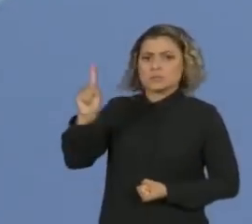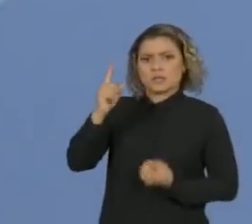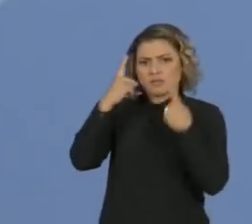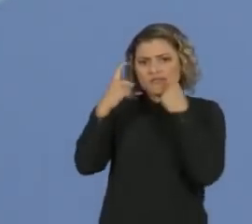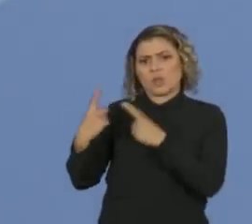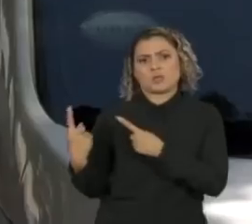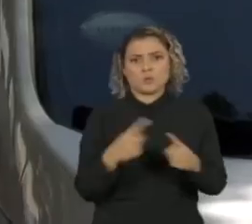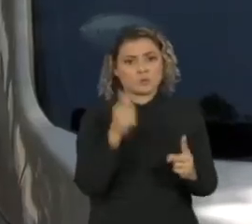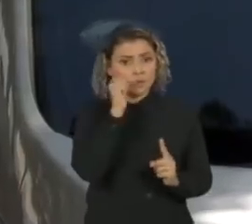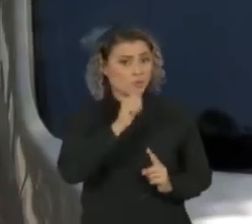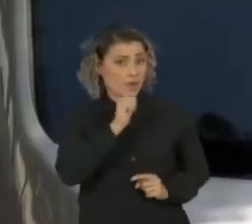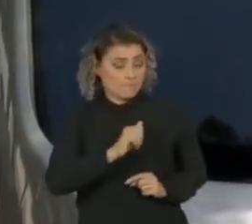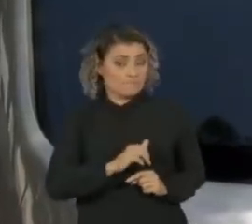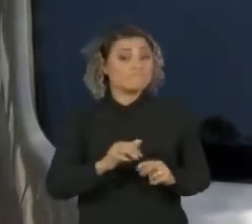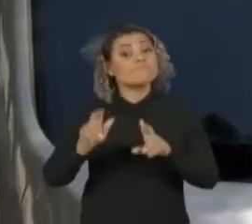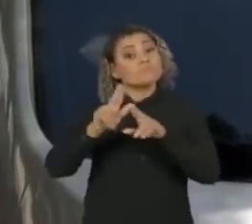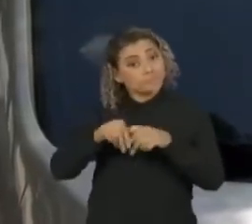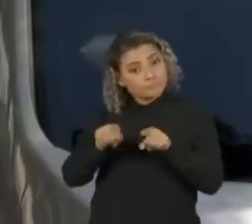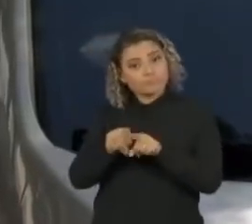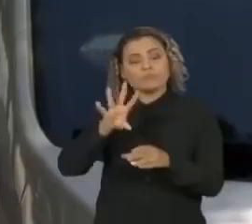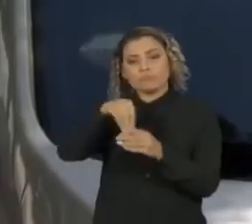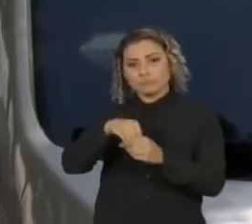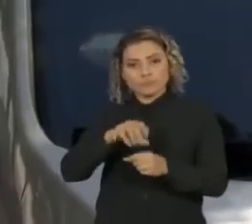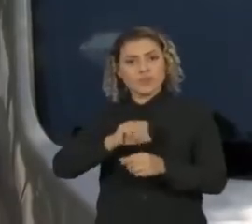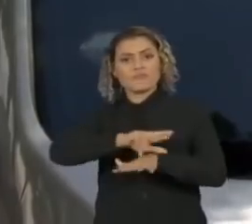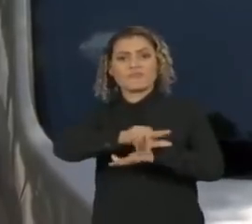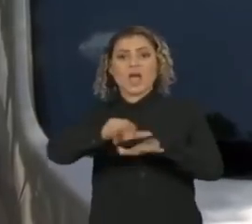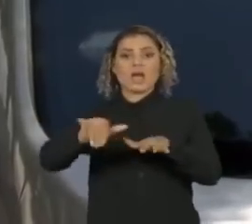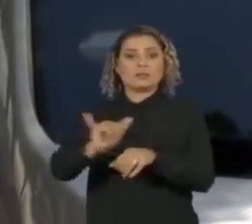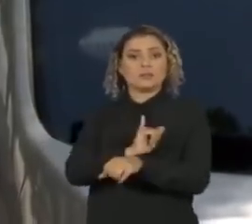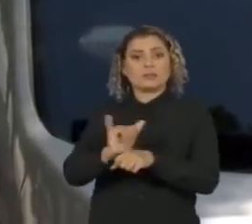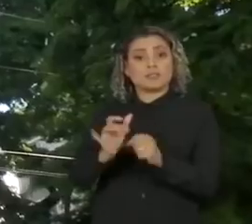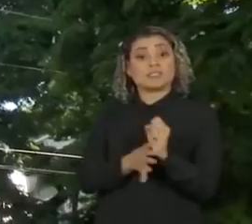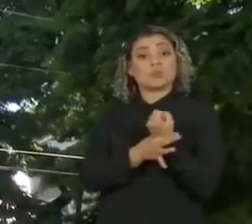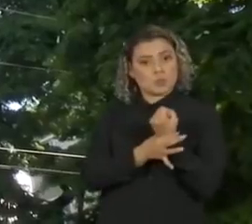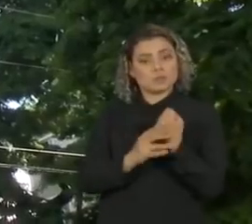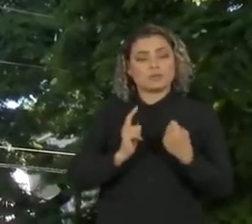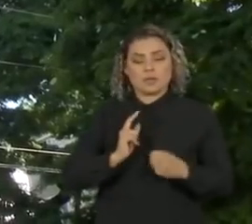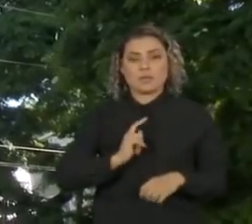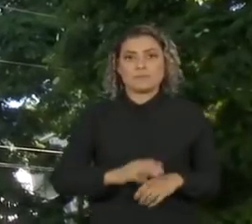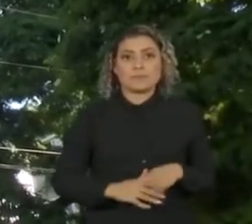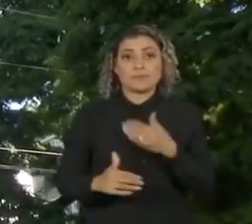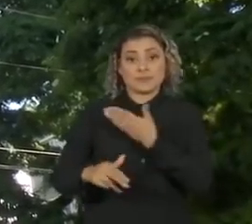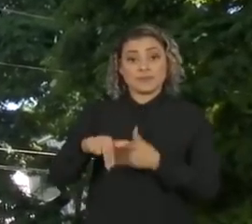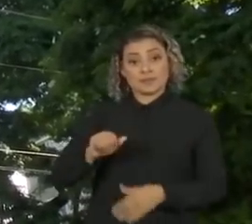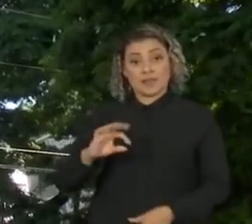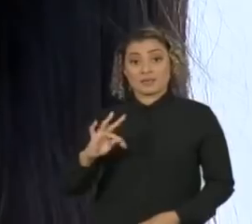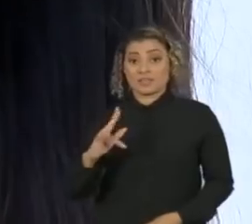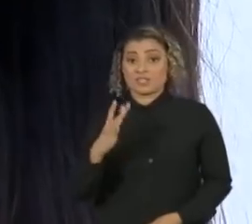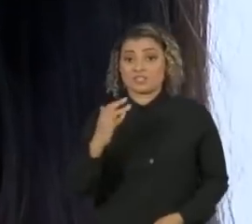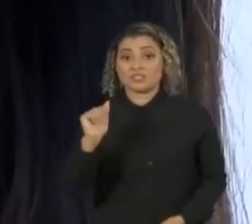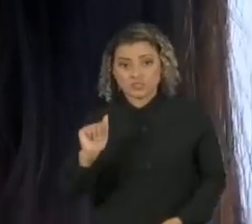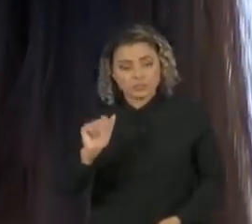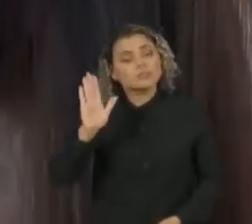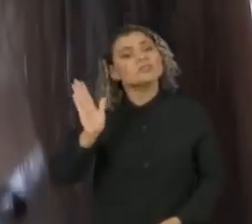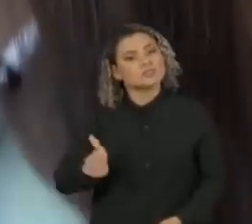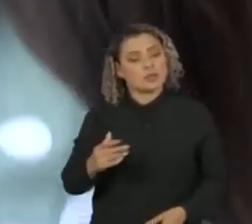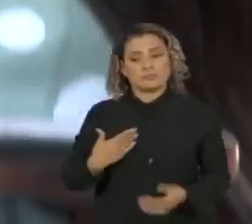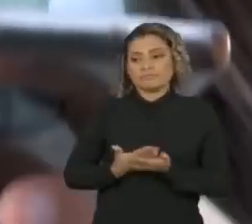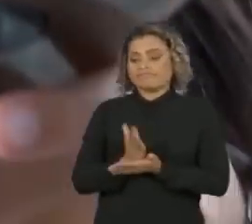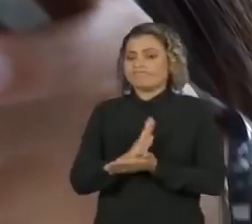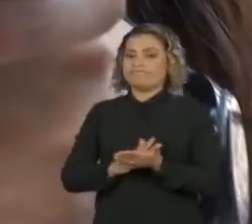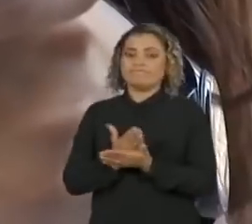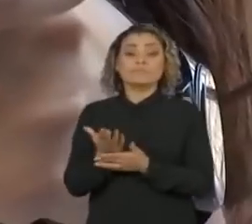contra mulheres e que disponibiliza vários recursos de segurança. Natasha já se sentiu desconfortável